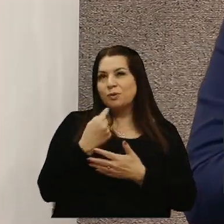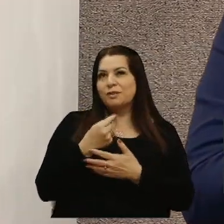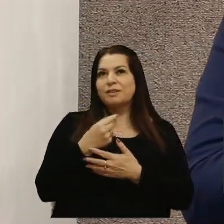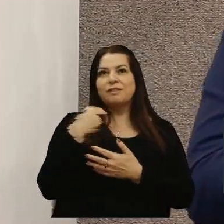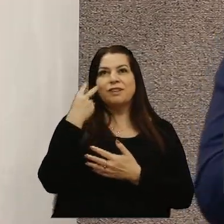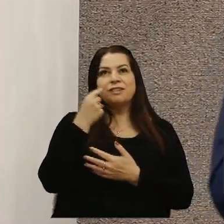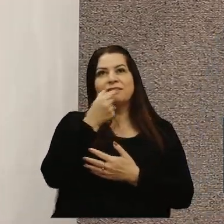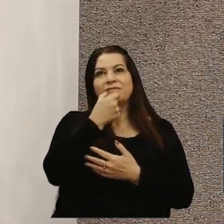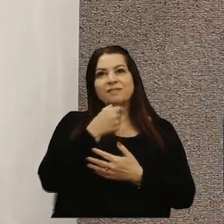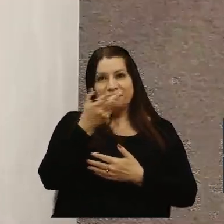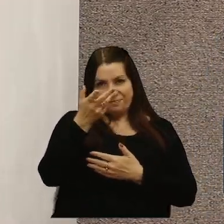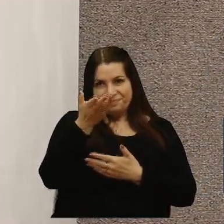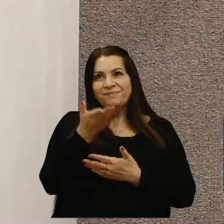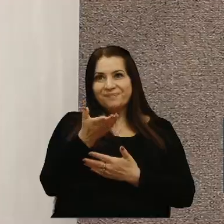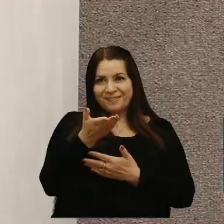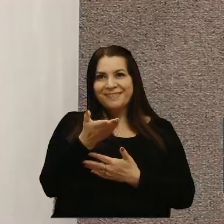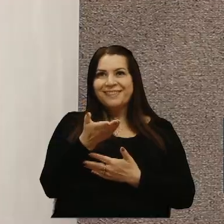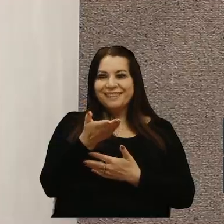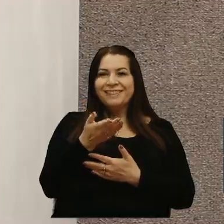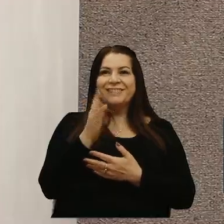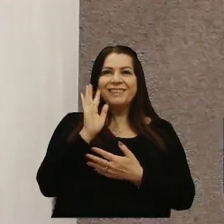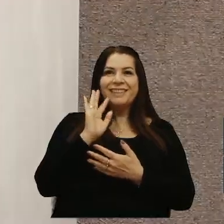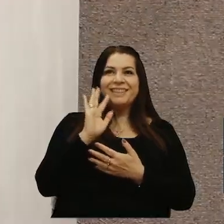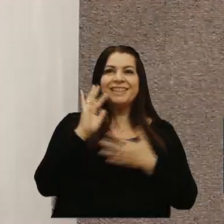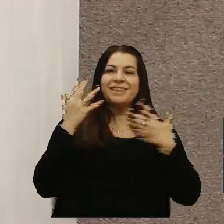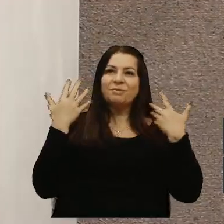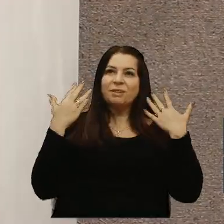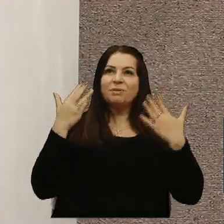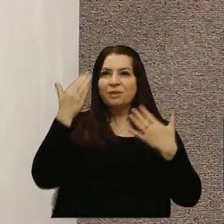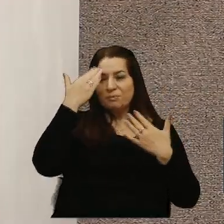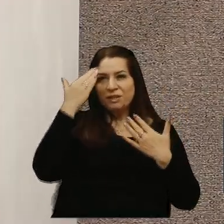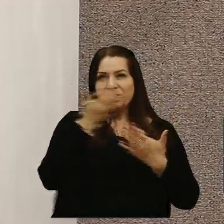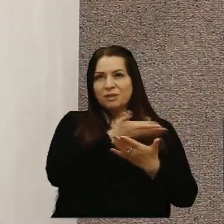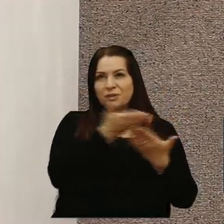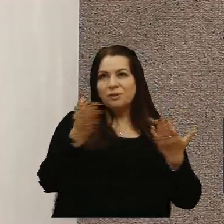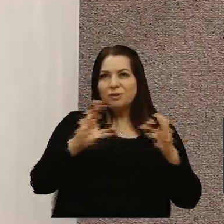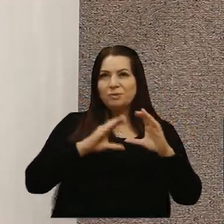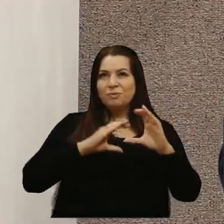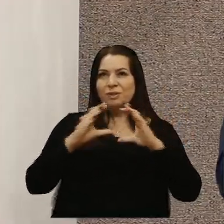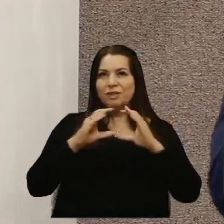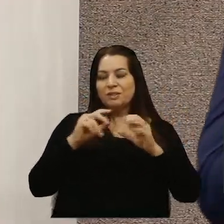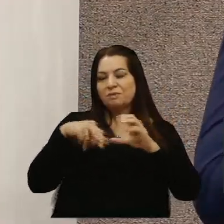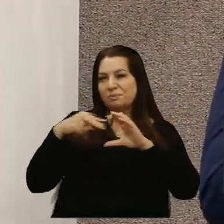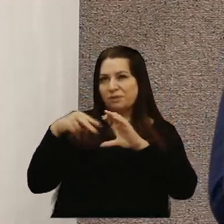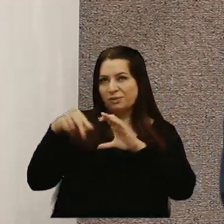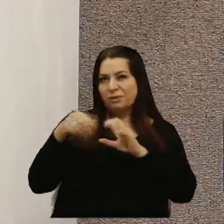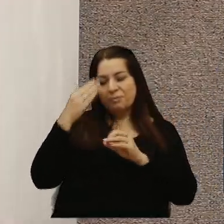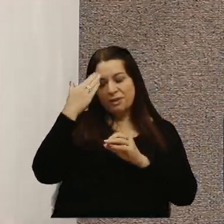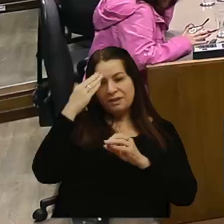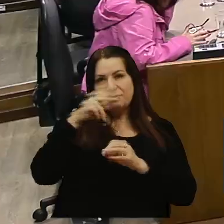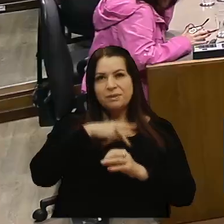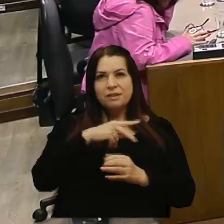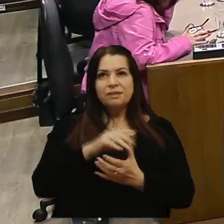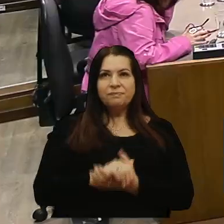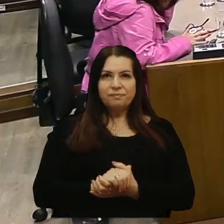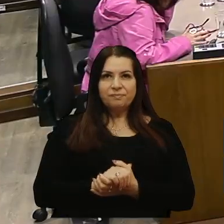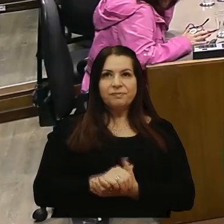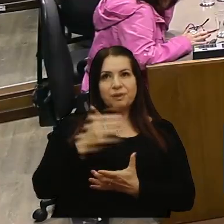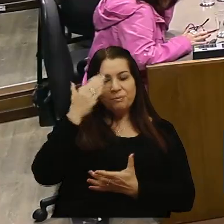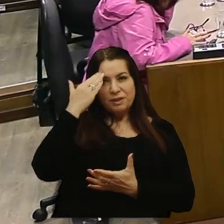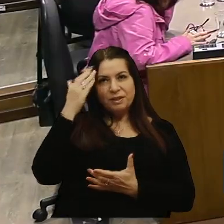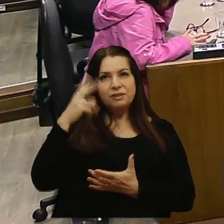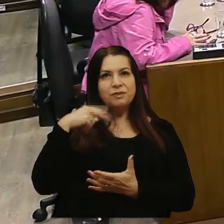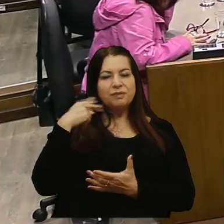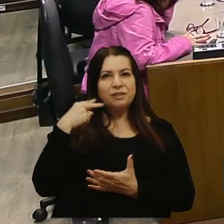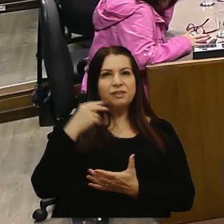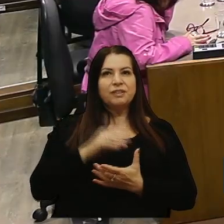também já está com o seu. Então, isso é muito bacana. Parabéns e obrigado a toda a comunicação e a nossa Câmara de Vereadores de Caxias. Obrigado, presidente. Obrigado,